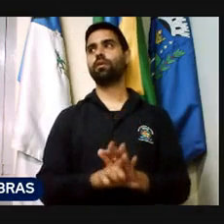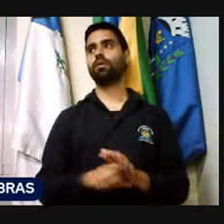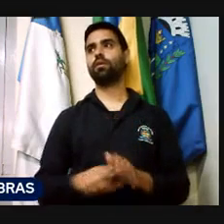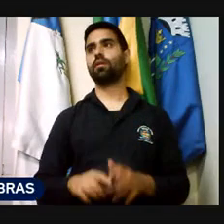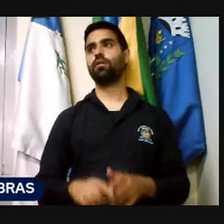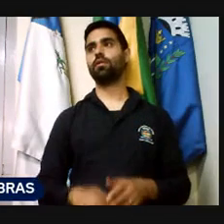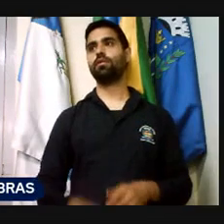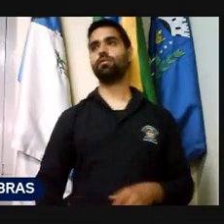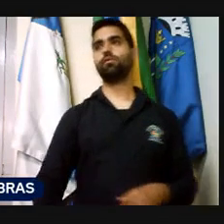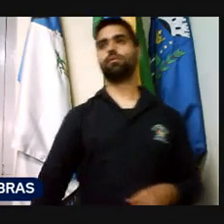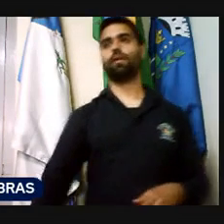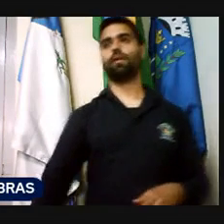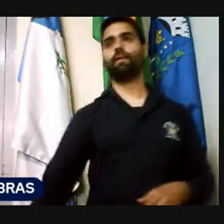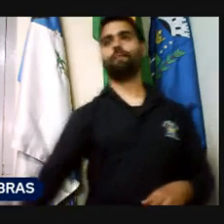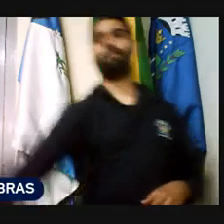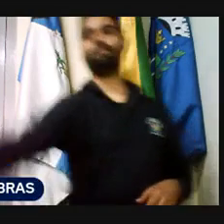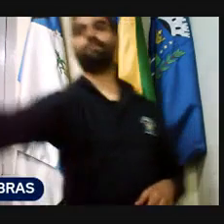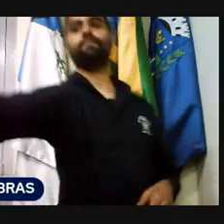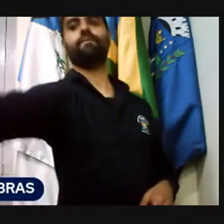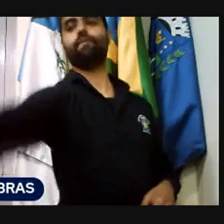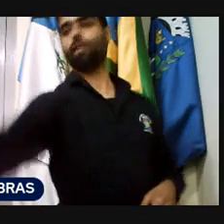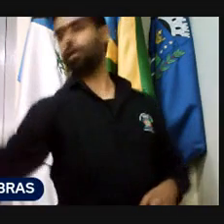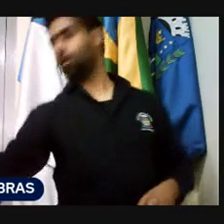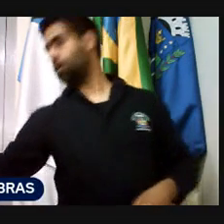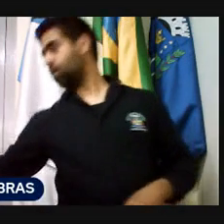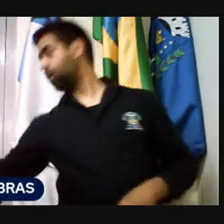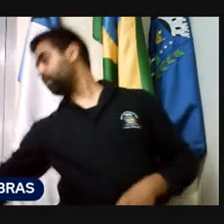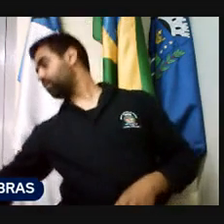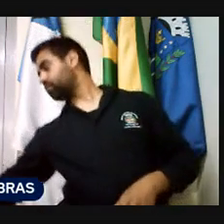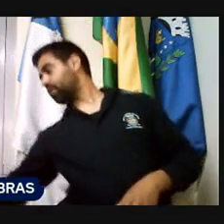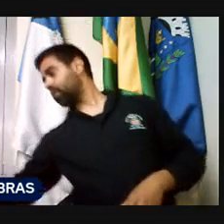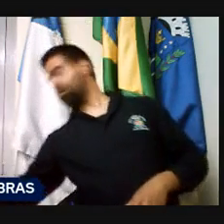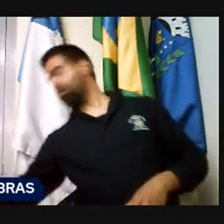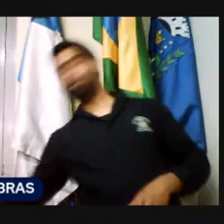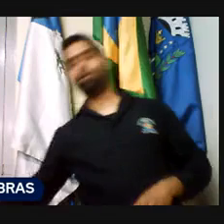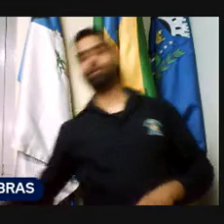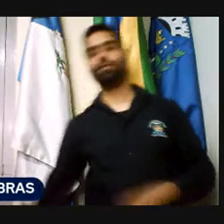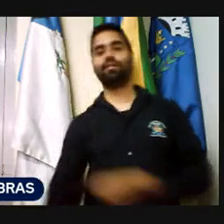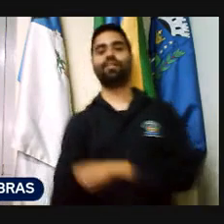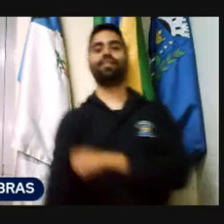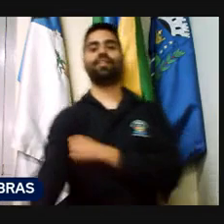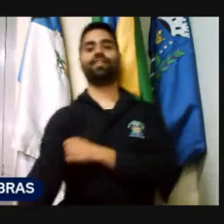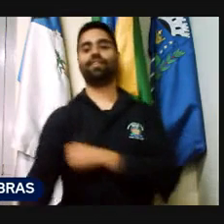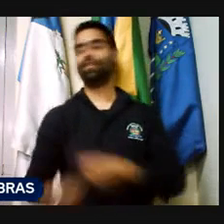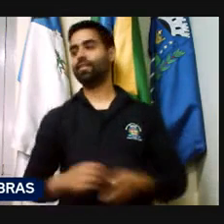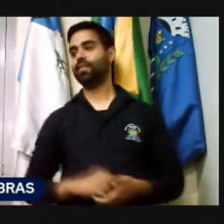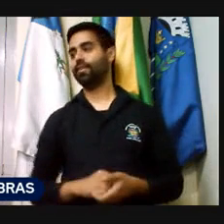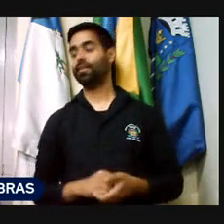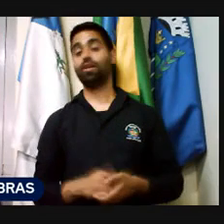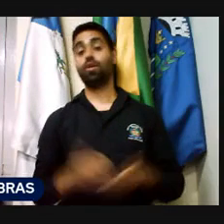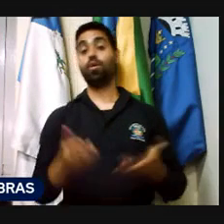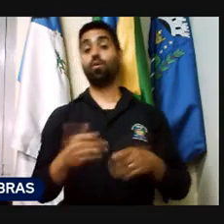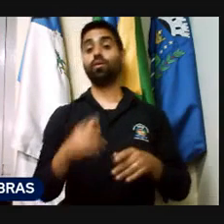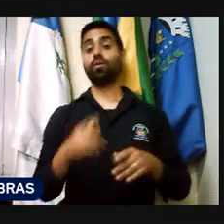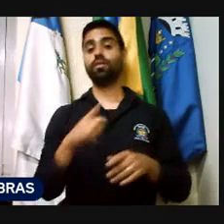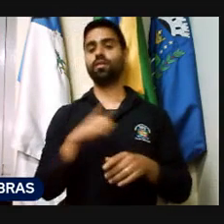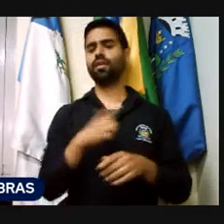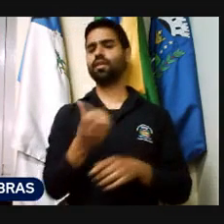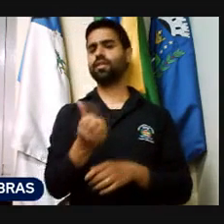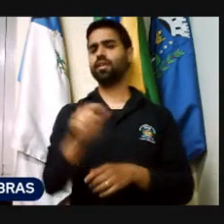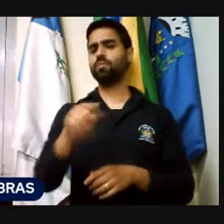a limitação do valor dos benefícios de aposentadoria e pensões devidos pelos regimes próprios de previdência, atualmente em